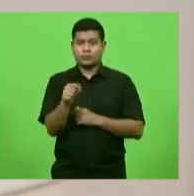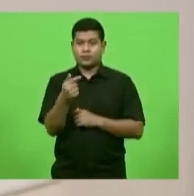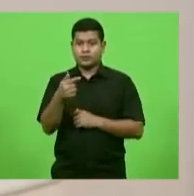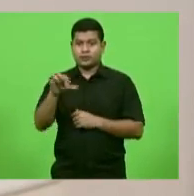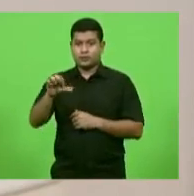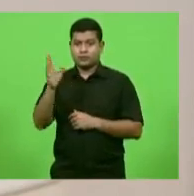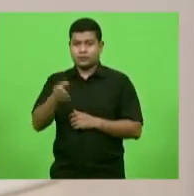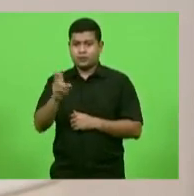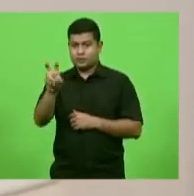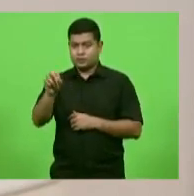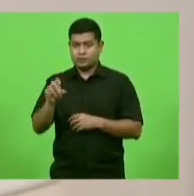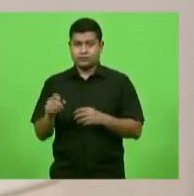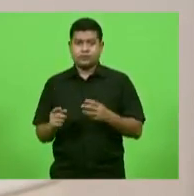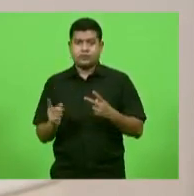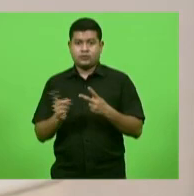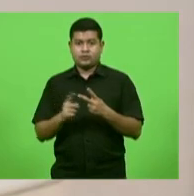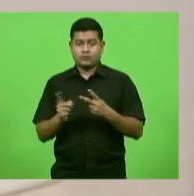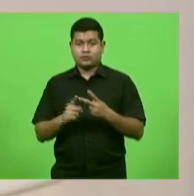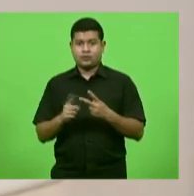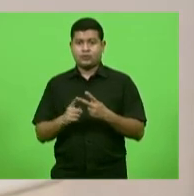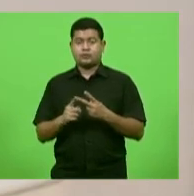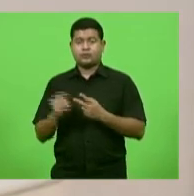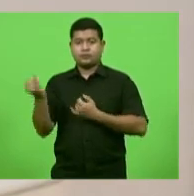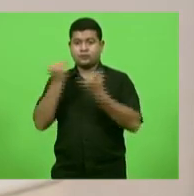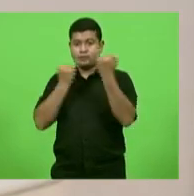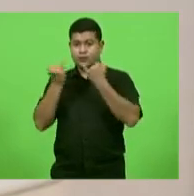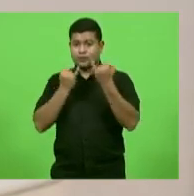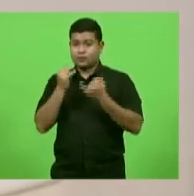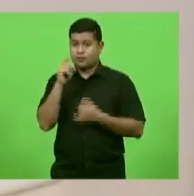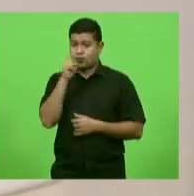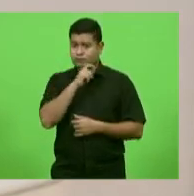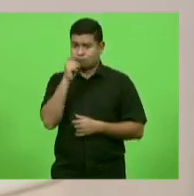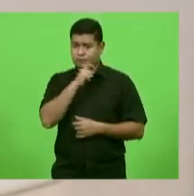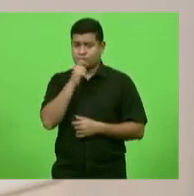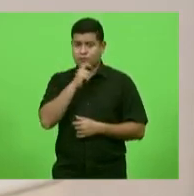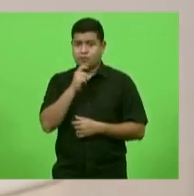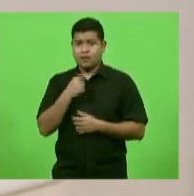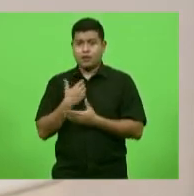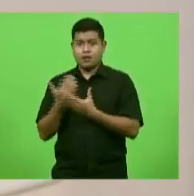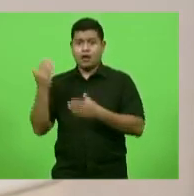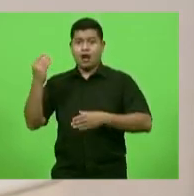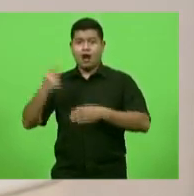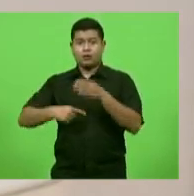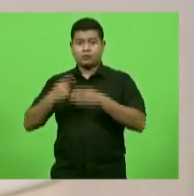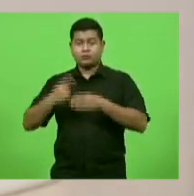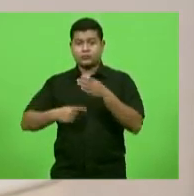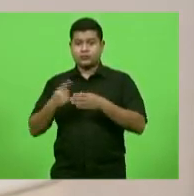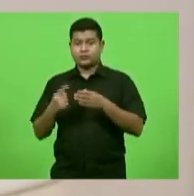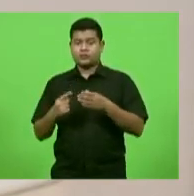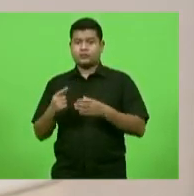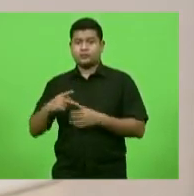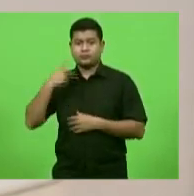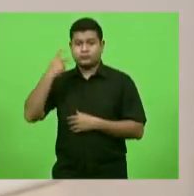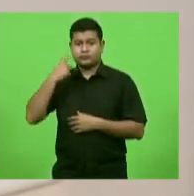item 2, prestar informações falsas à Comissão Parlamentar de Inquérito, artigo 9º, item 7º da